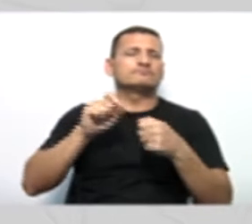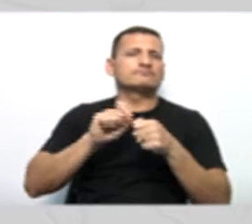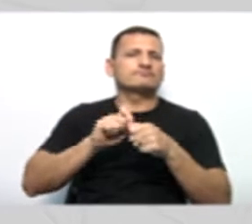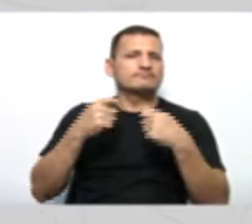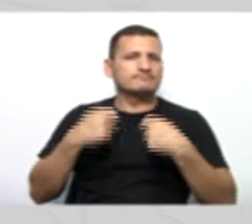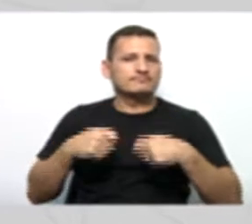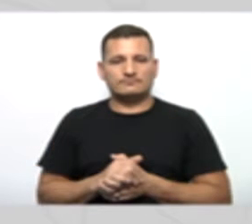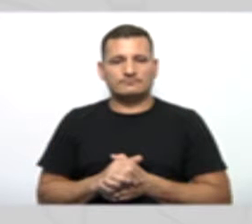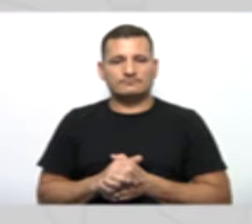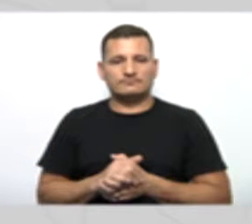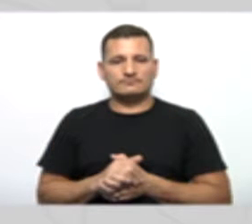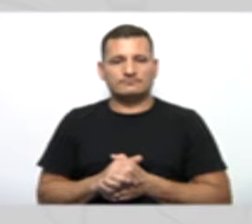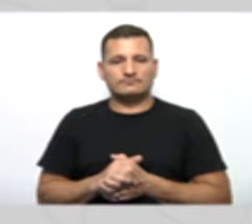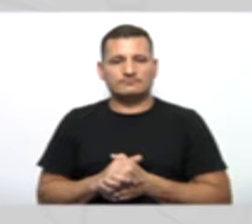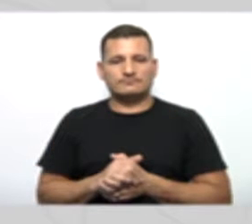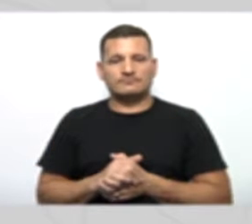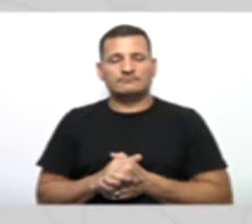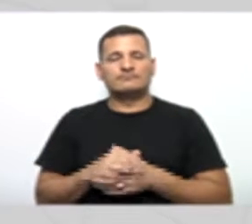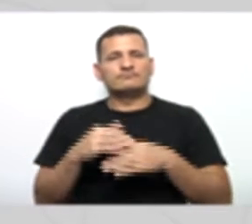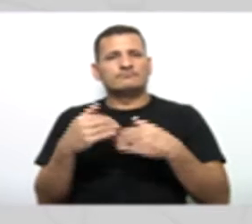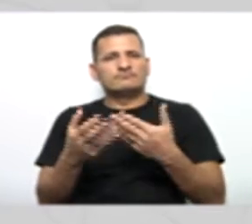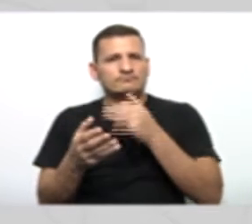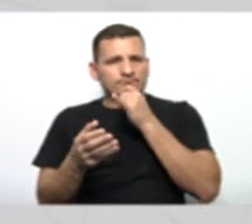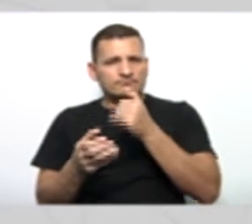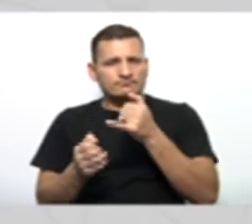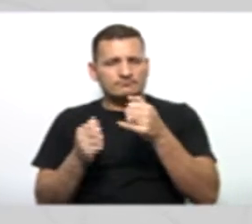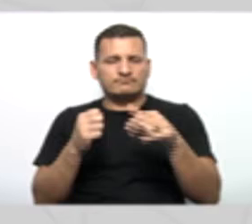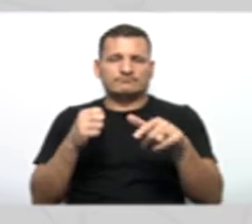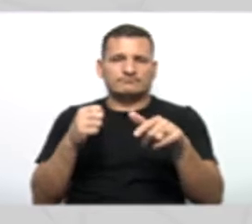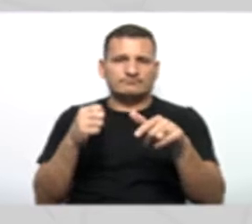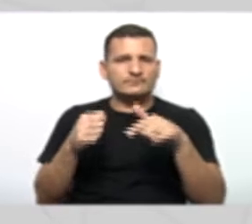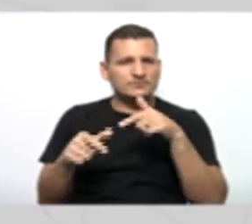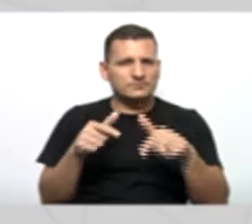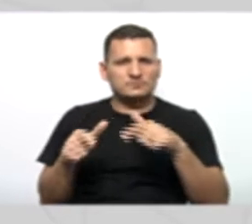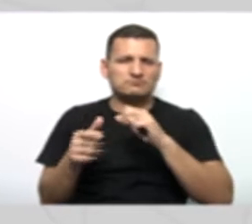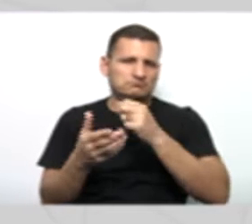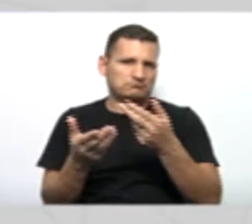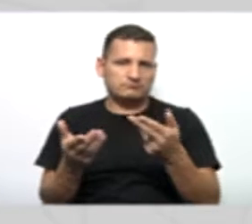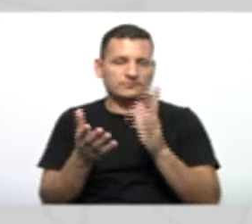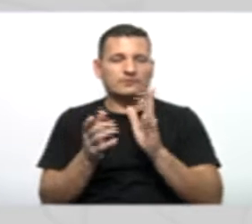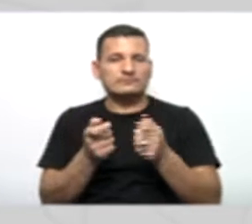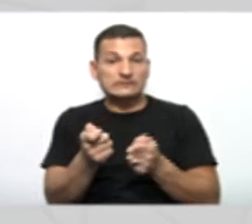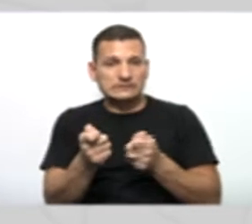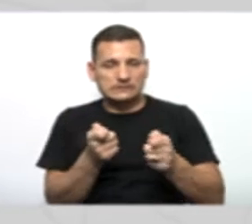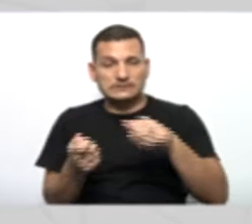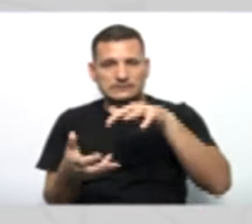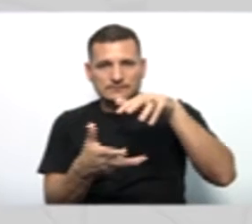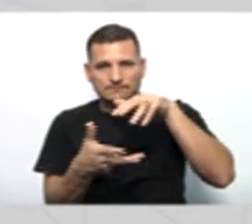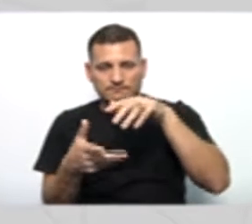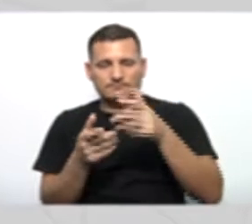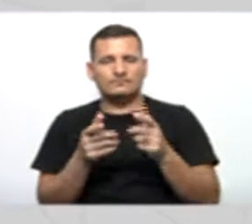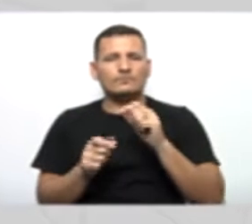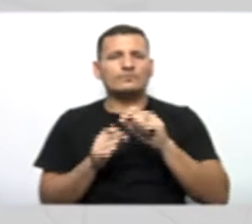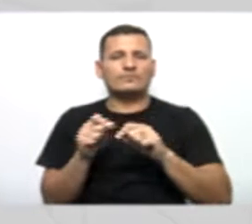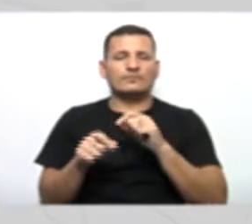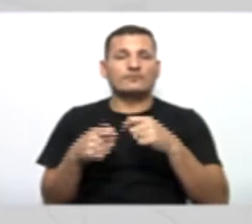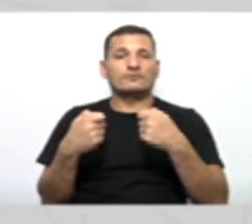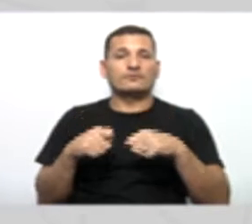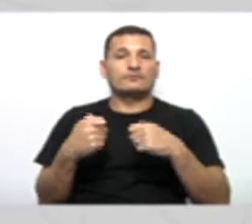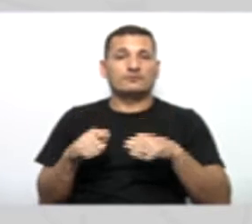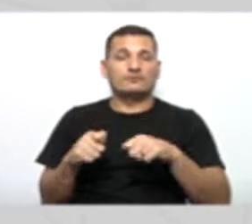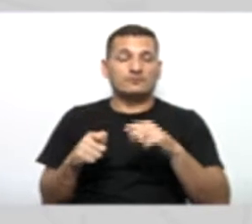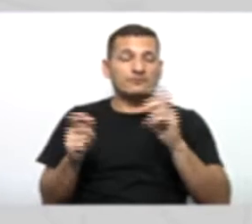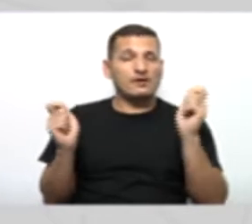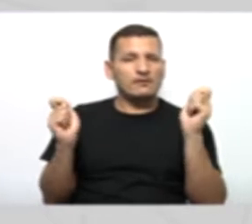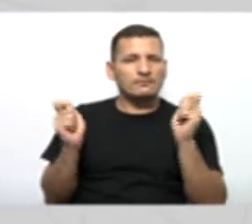venha a acontecer? Para que uma atividade possa ser classificada como sustentável, é preciso que a atividade considere a capacidade